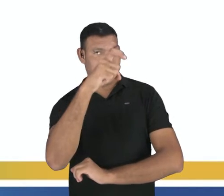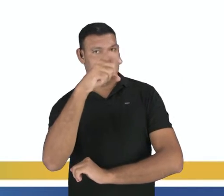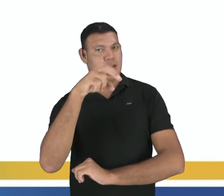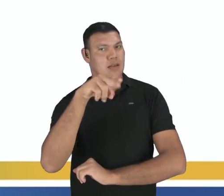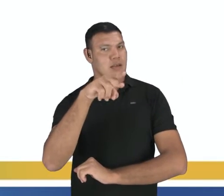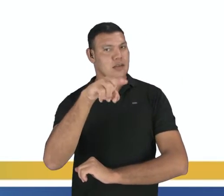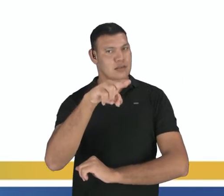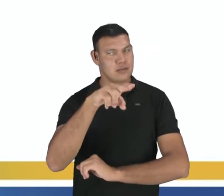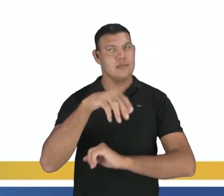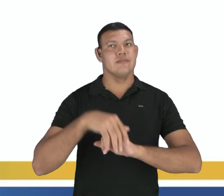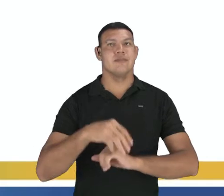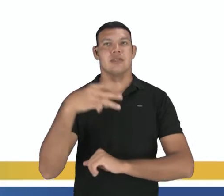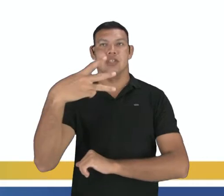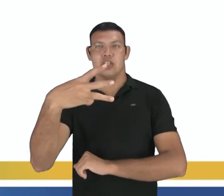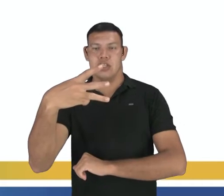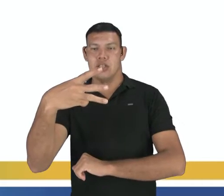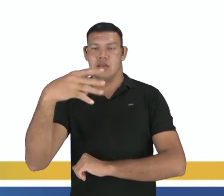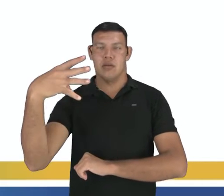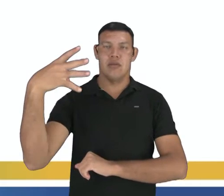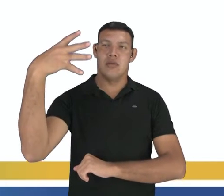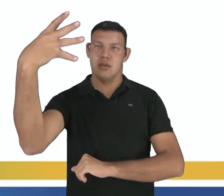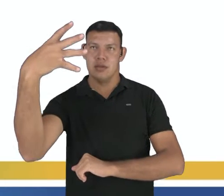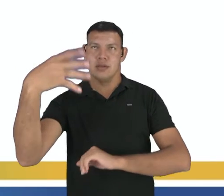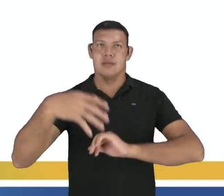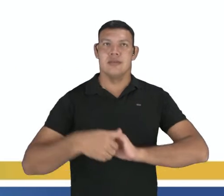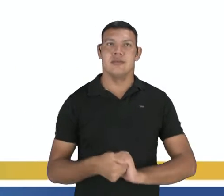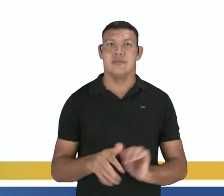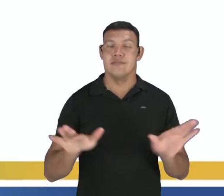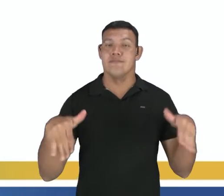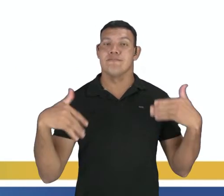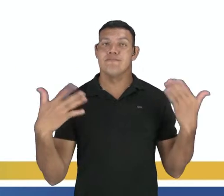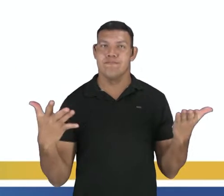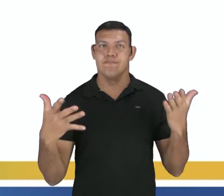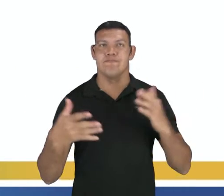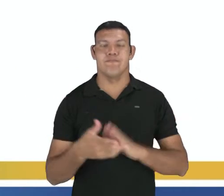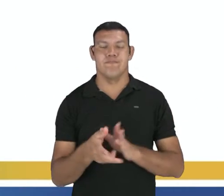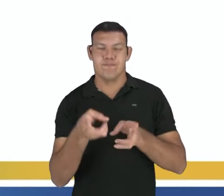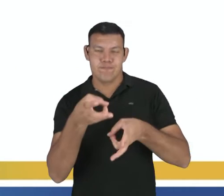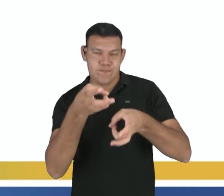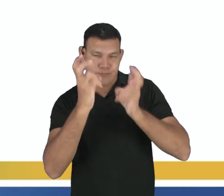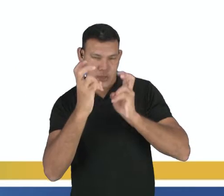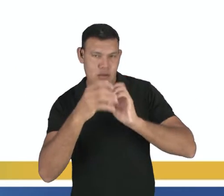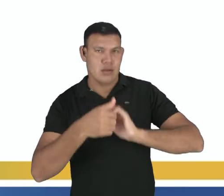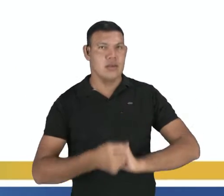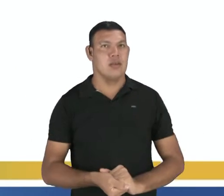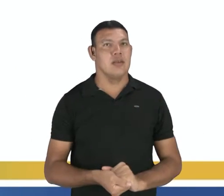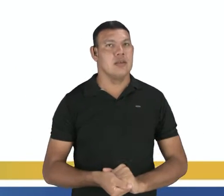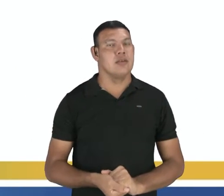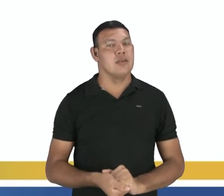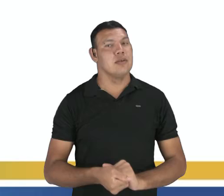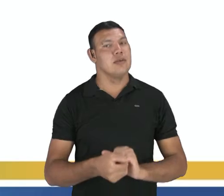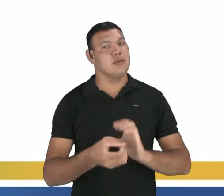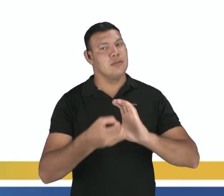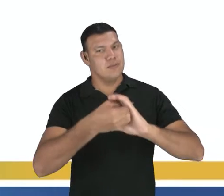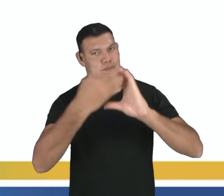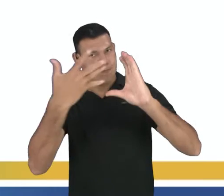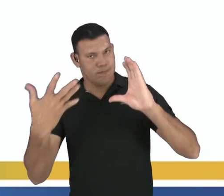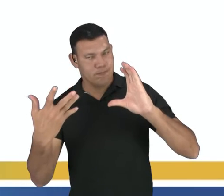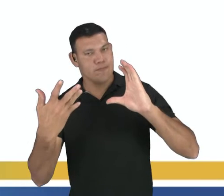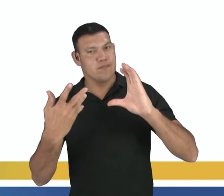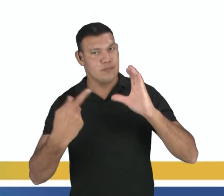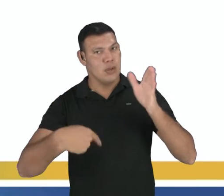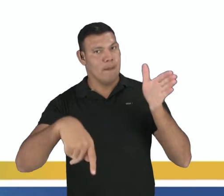igual a 3 elevado à quarta potência. E aí você vai observar que pela propriedade e